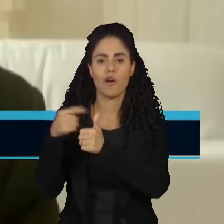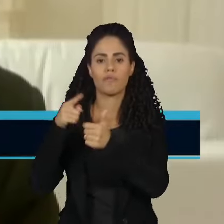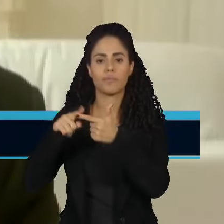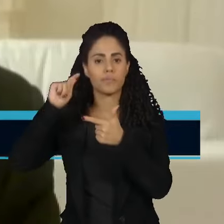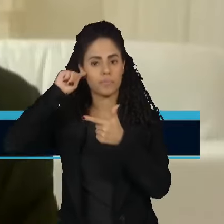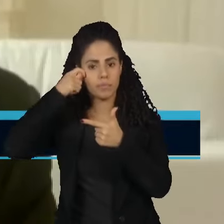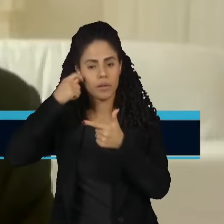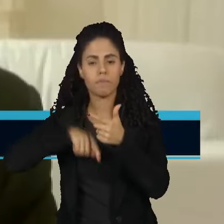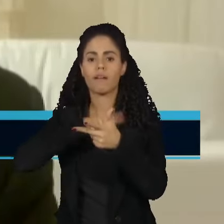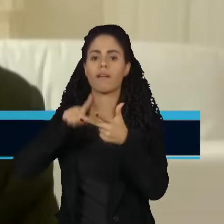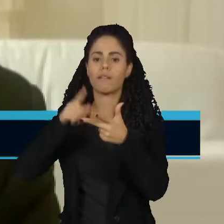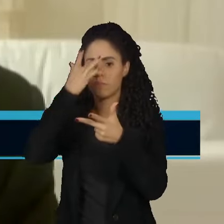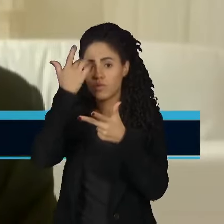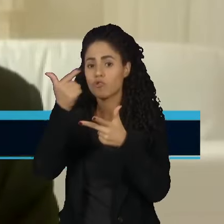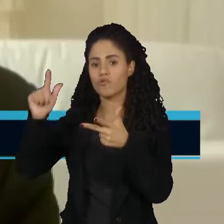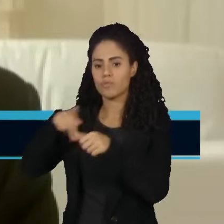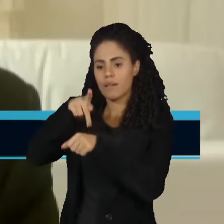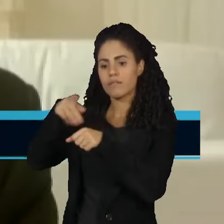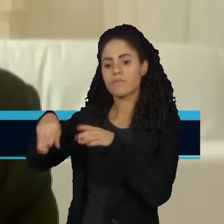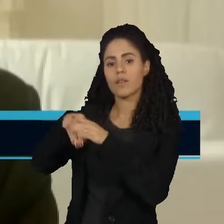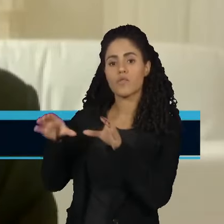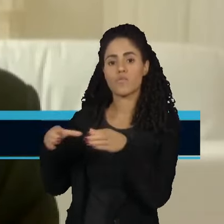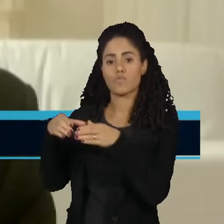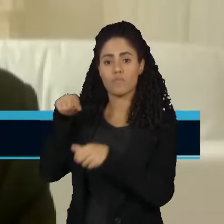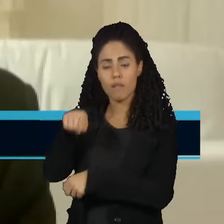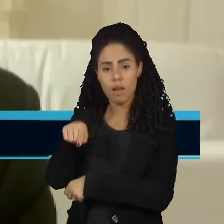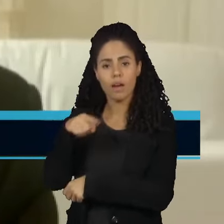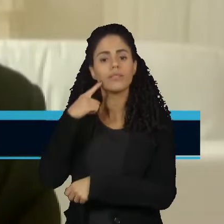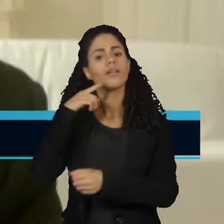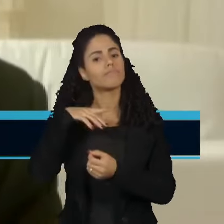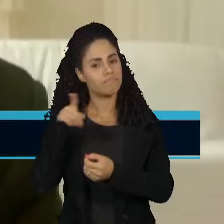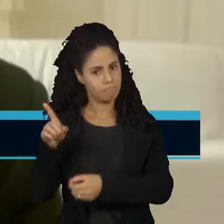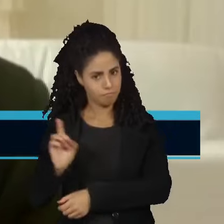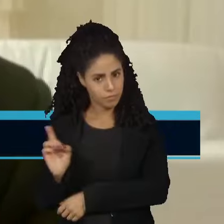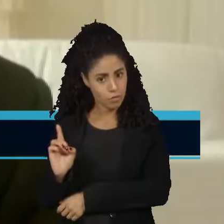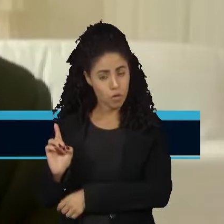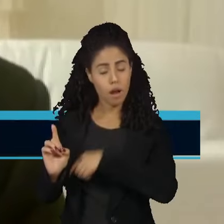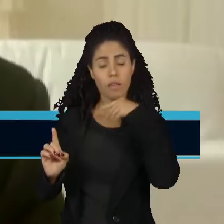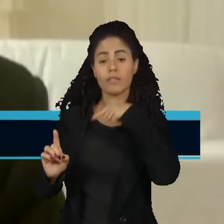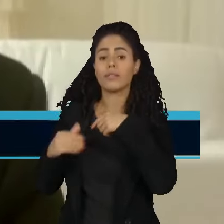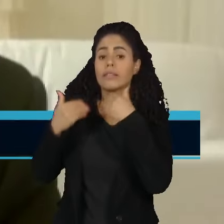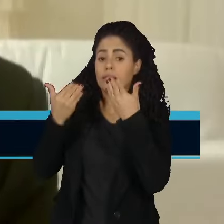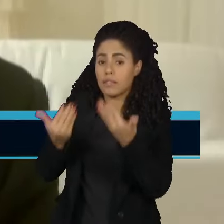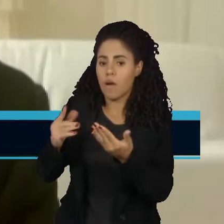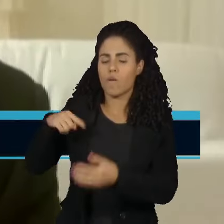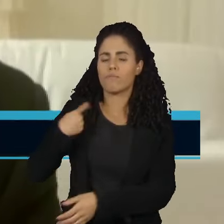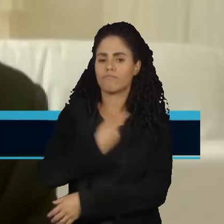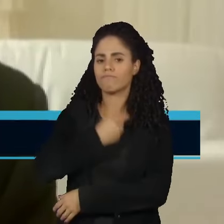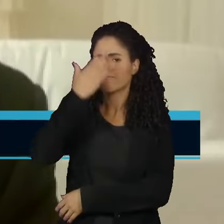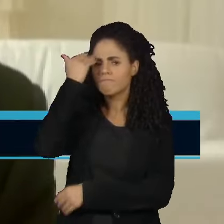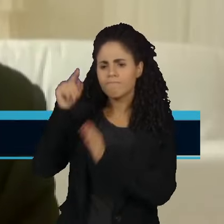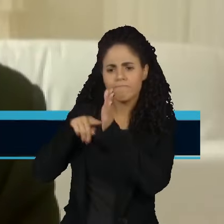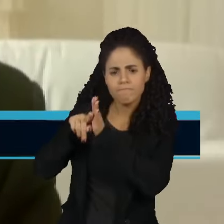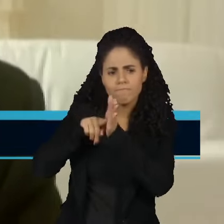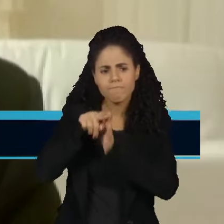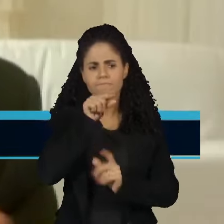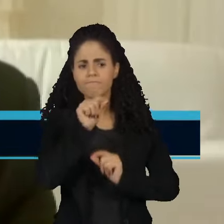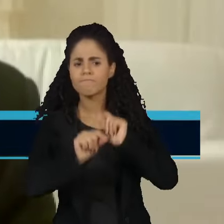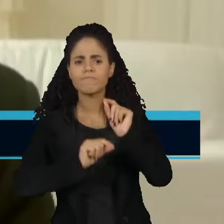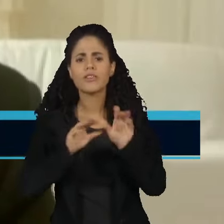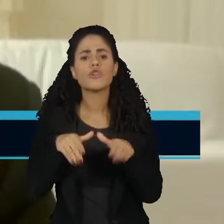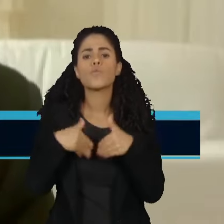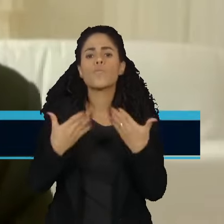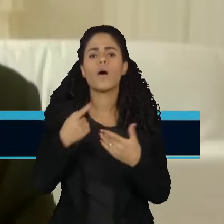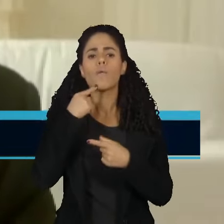negros, hispânicos, então, que são redutos mais democratas. Então, eu acho que, e a gente olha as pesquisas e perguntava, qual a